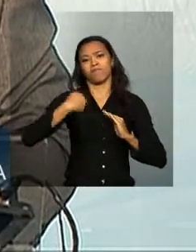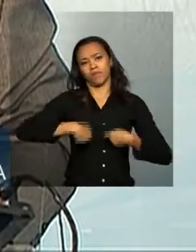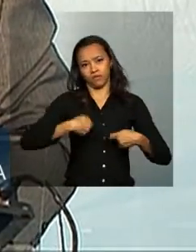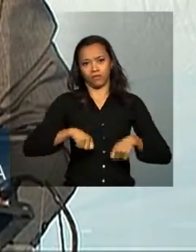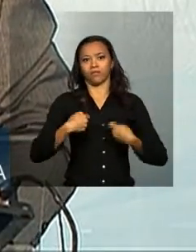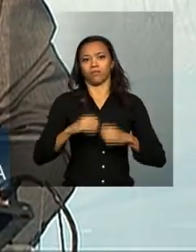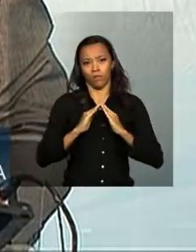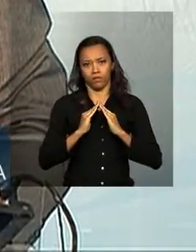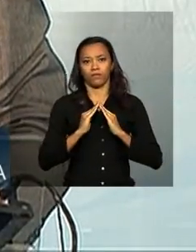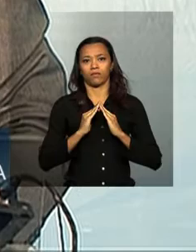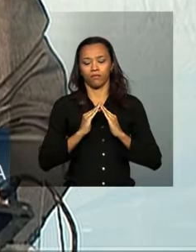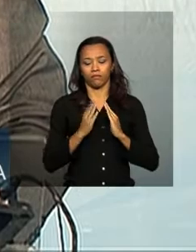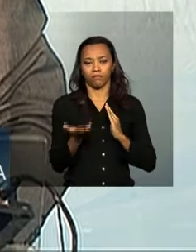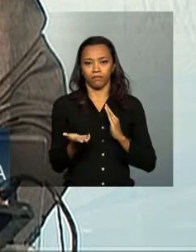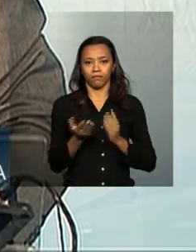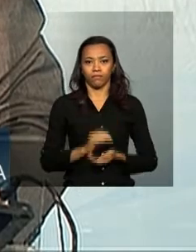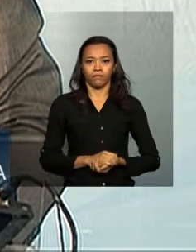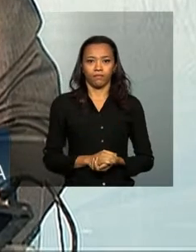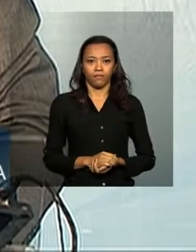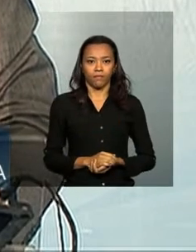casa. Não é isso?